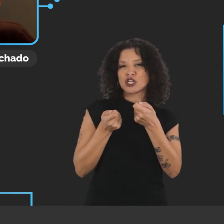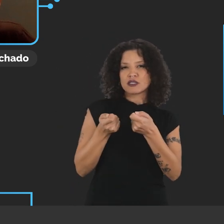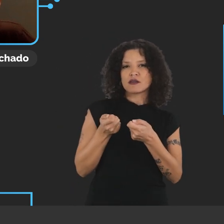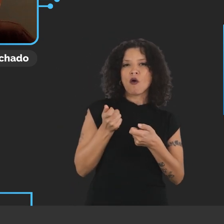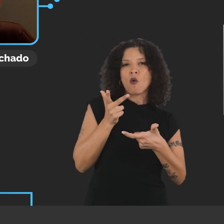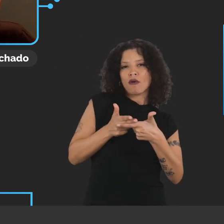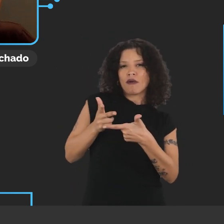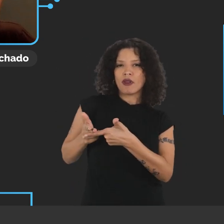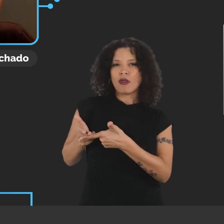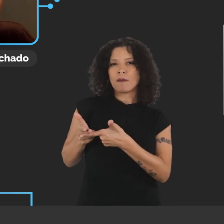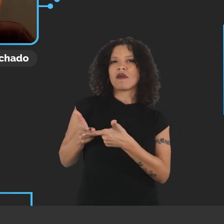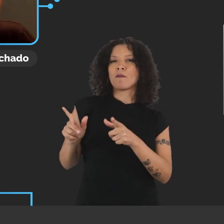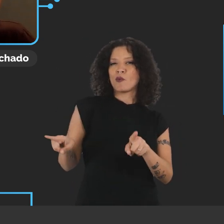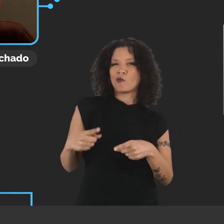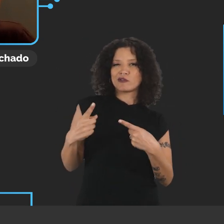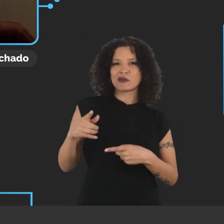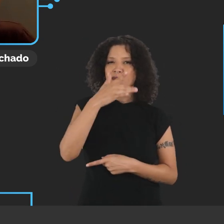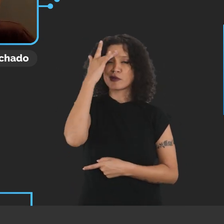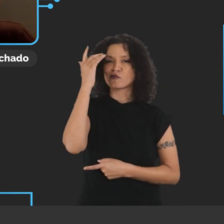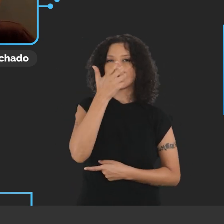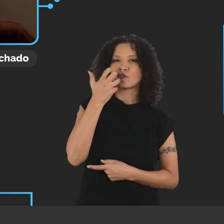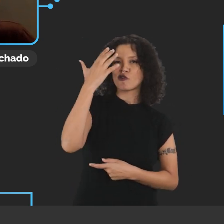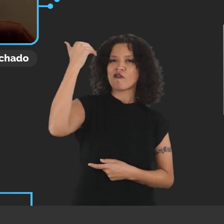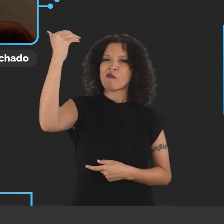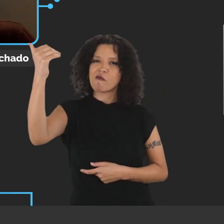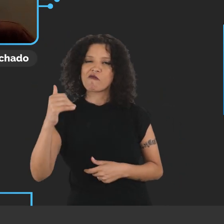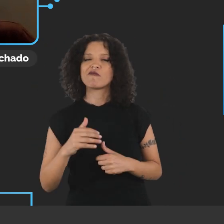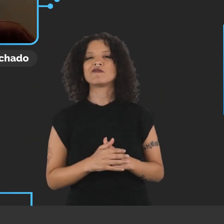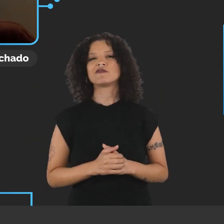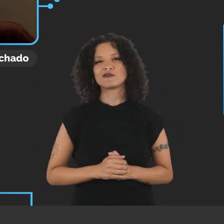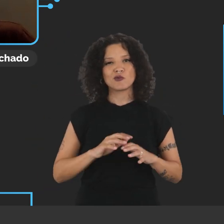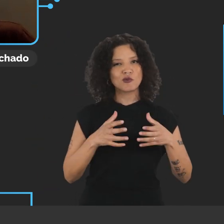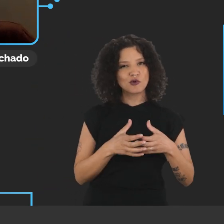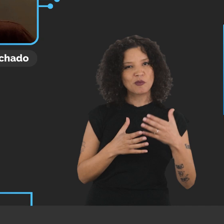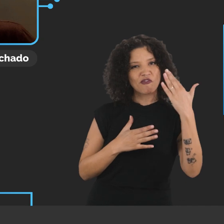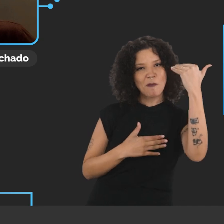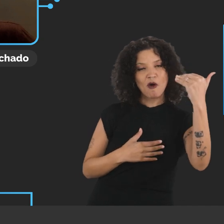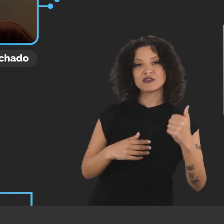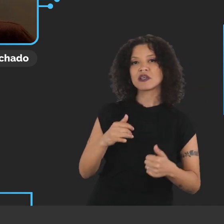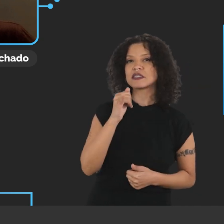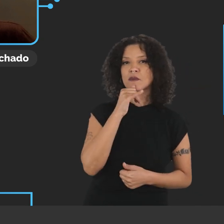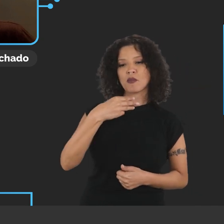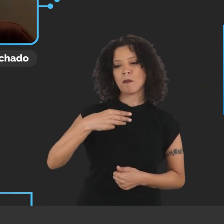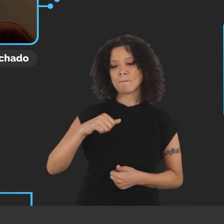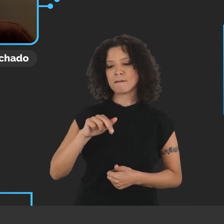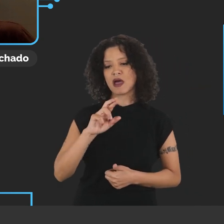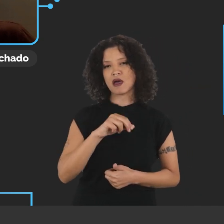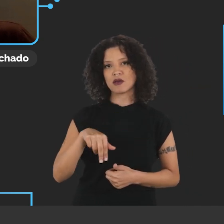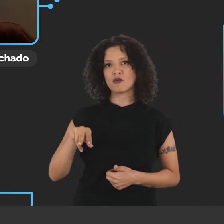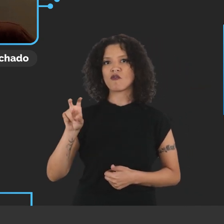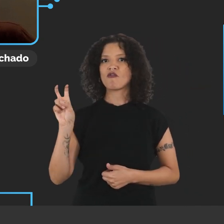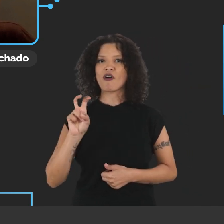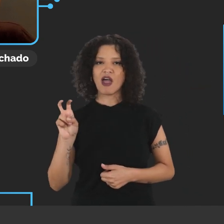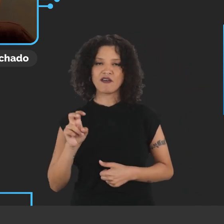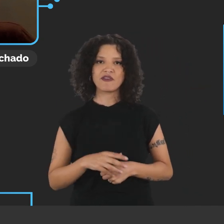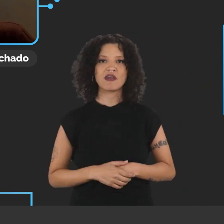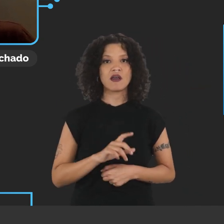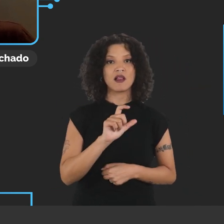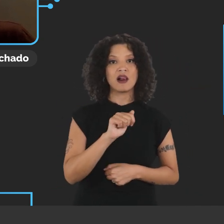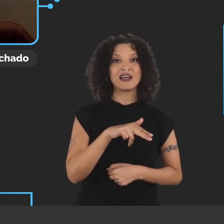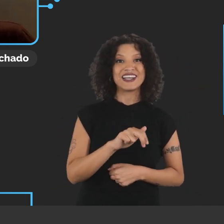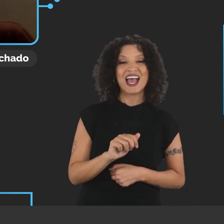vários clipes de atores, de cantores famosos, grupos famosos, Maroon